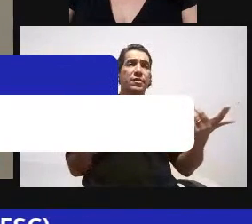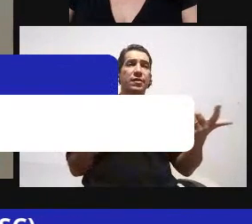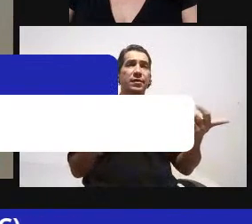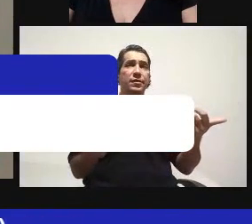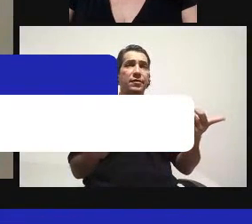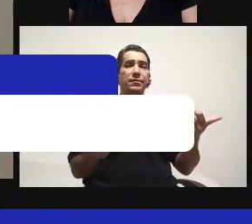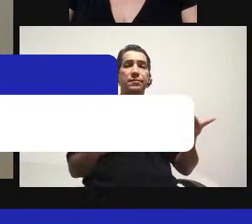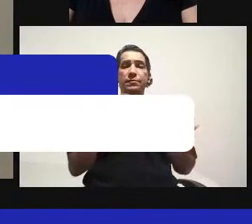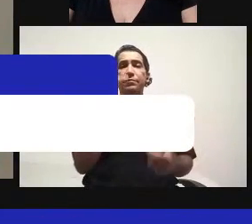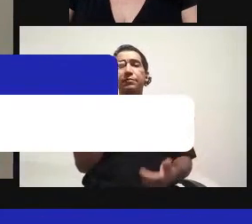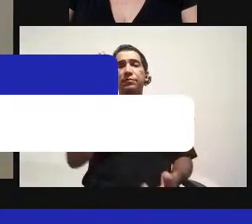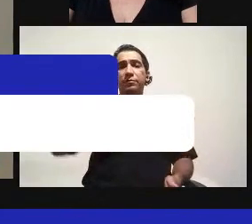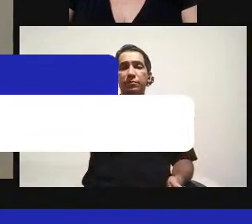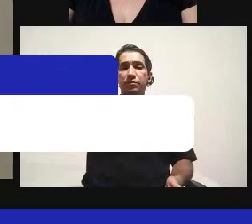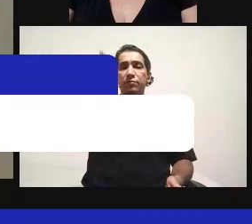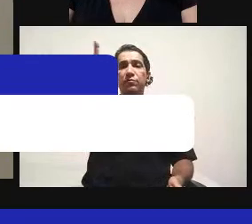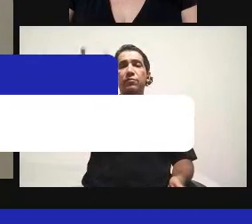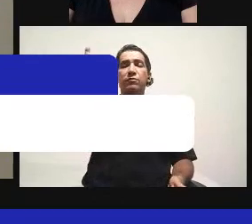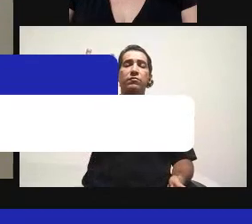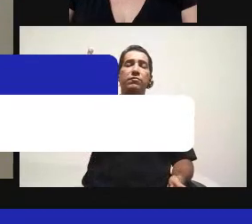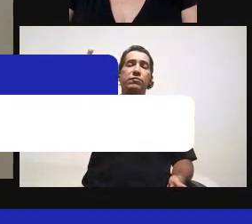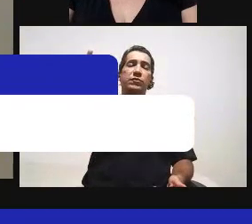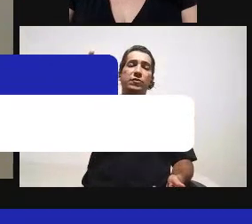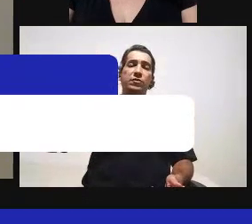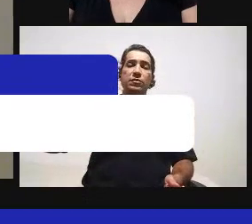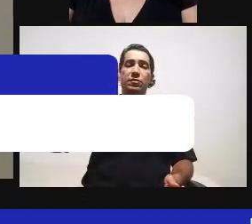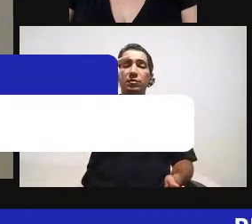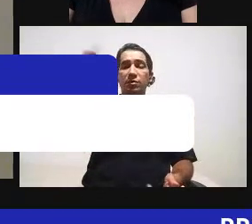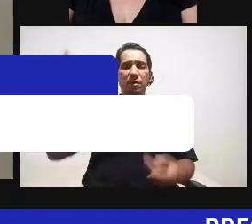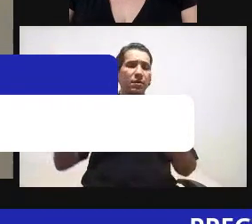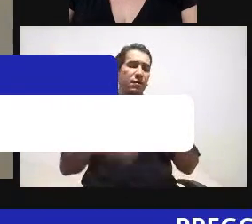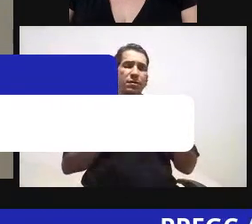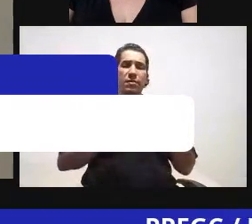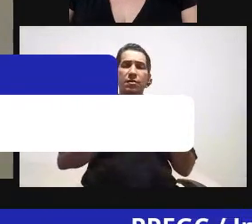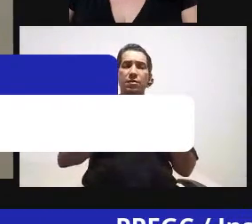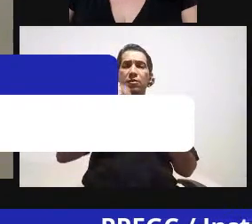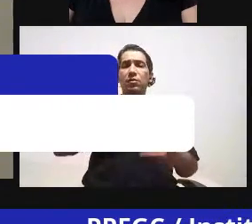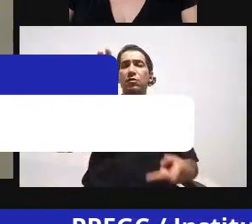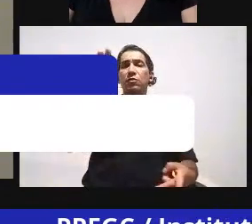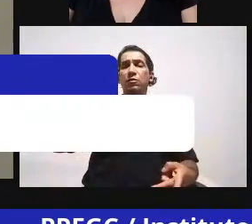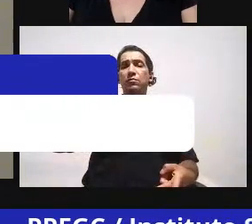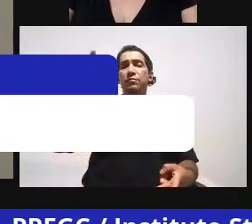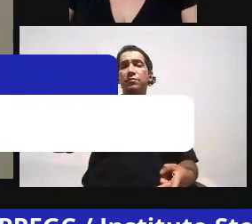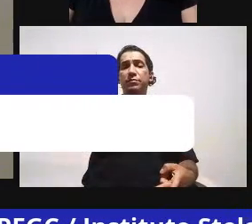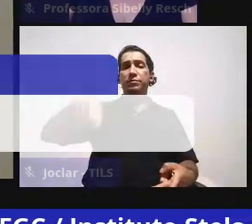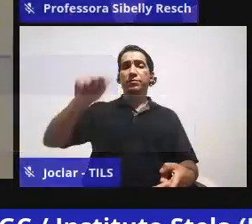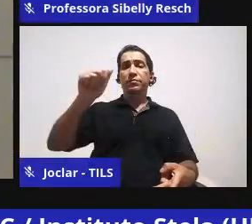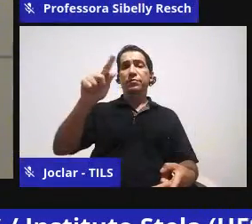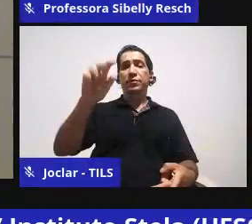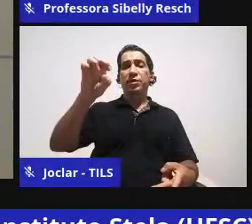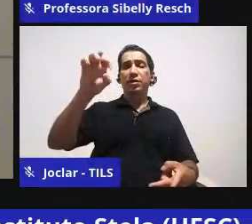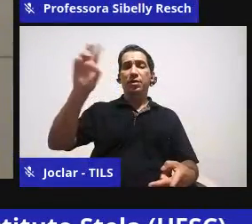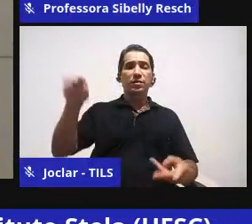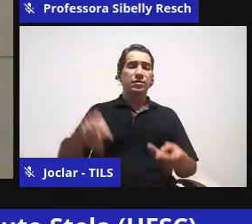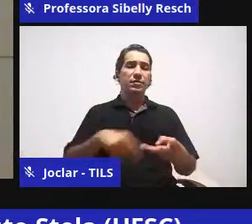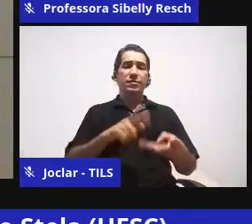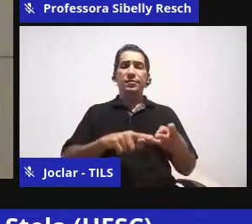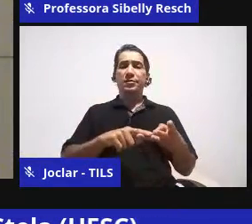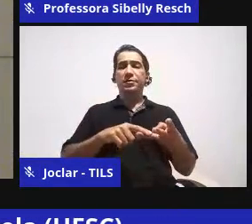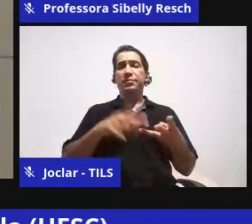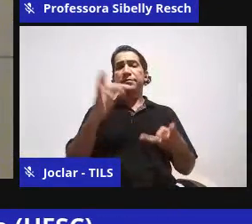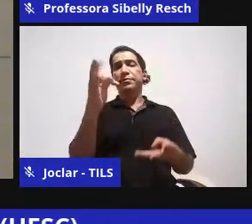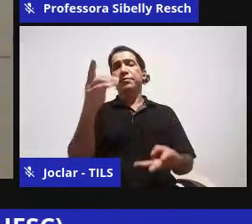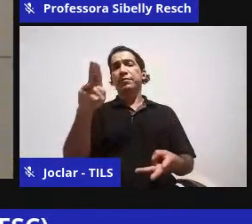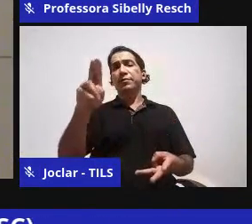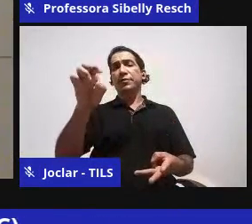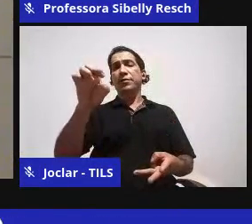digamos, a parte de usinagem, né, trefilamento, tudo isso vai desaparecer. No século